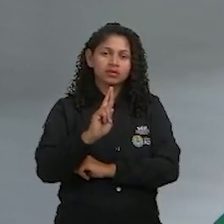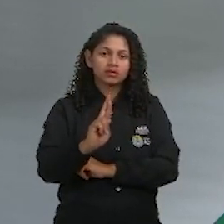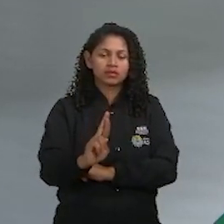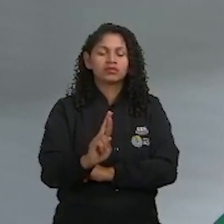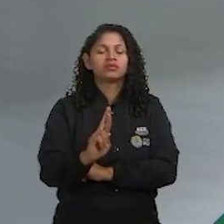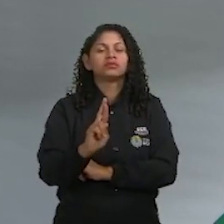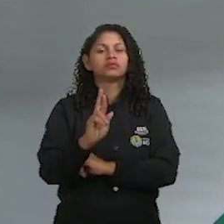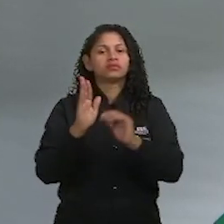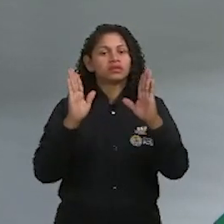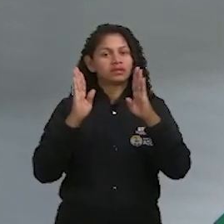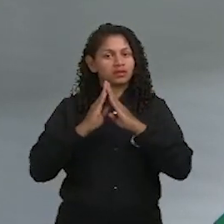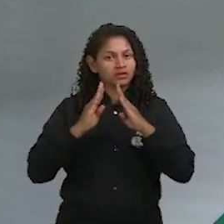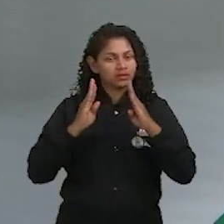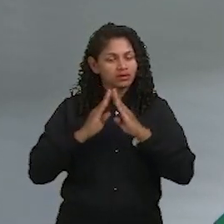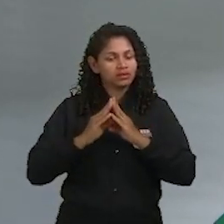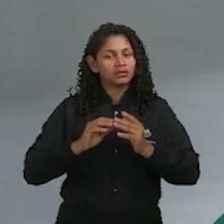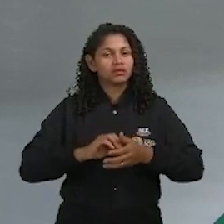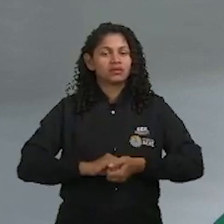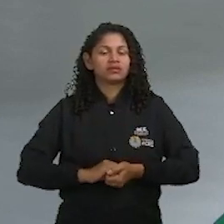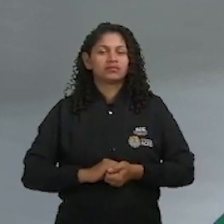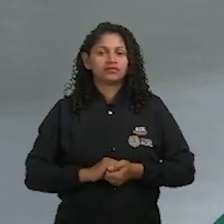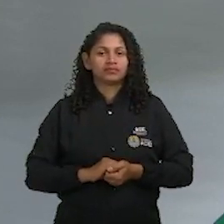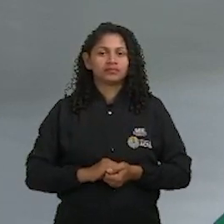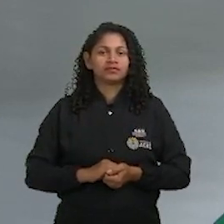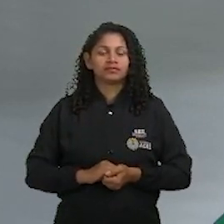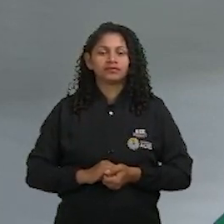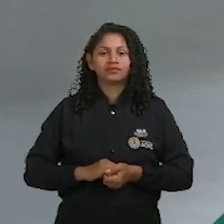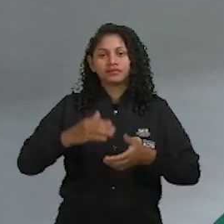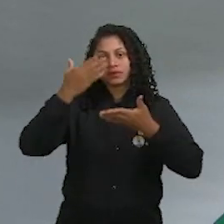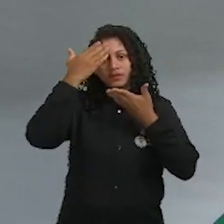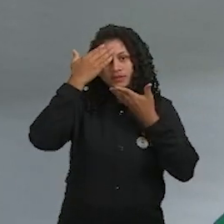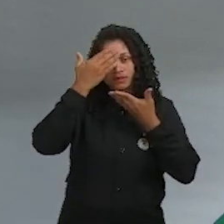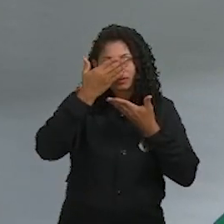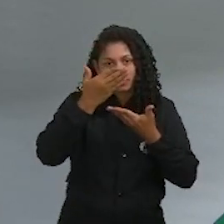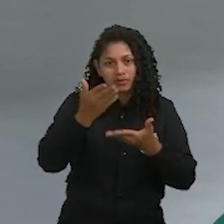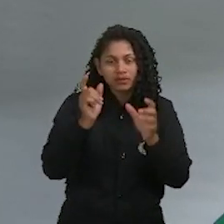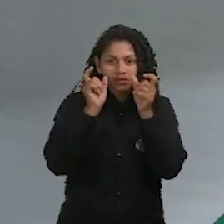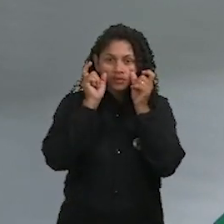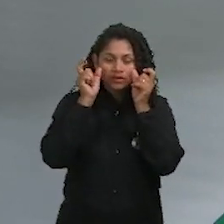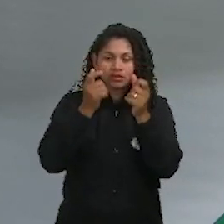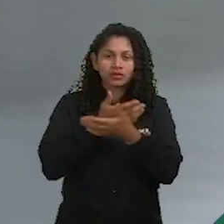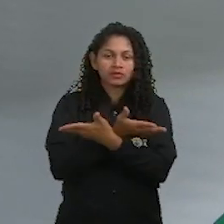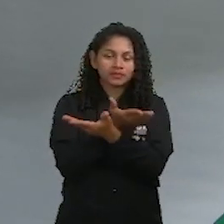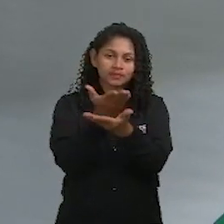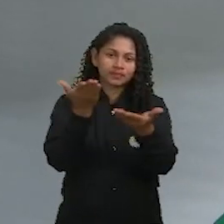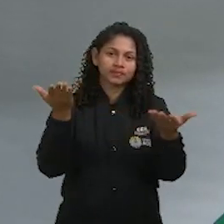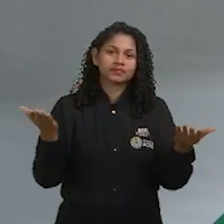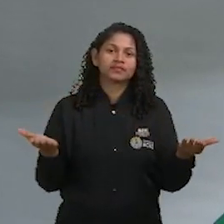em casa. Desde já, queria muito agradecer a atenção de todos